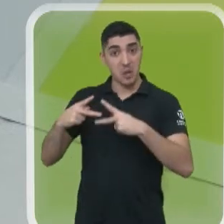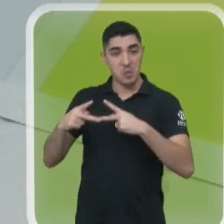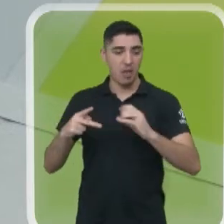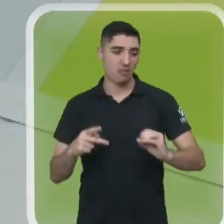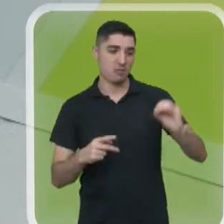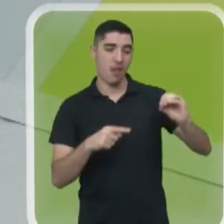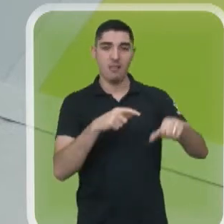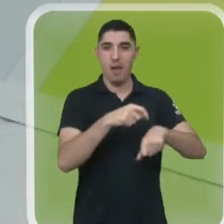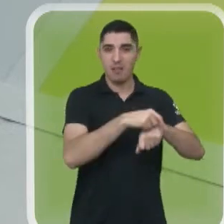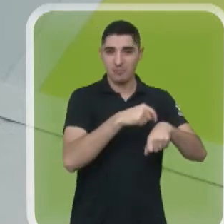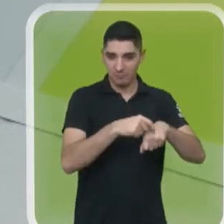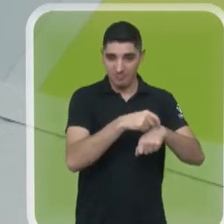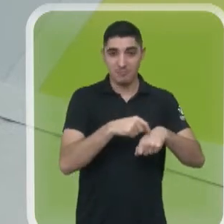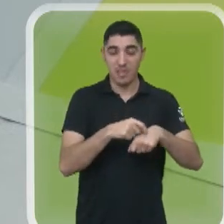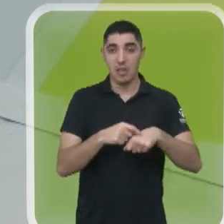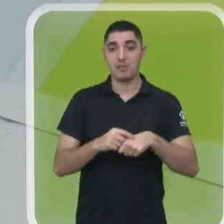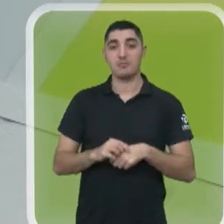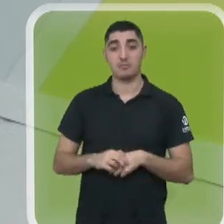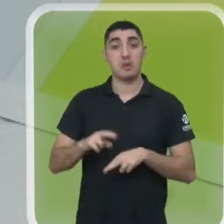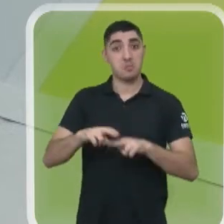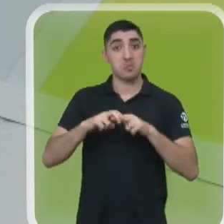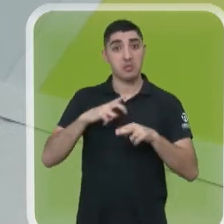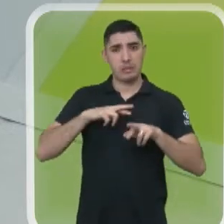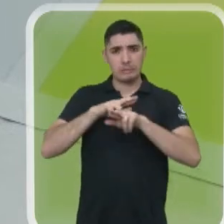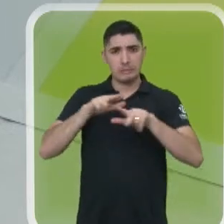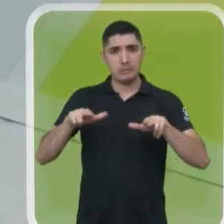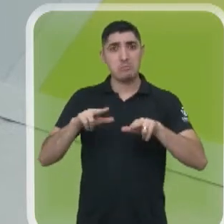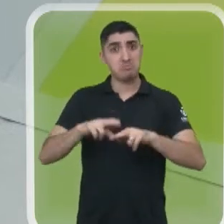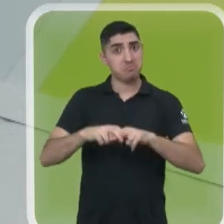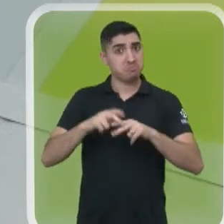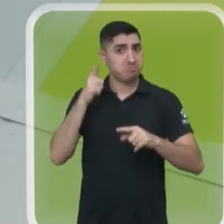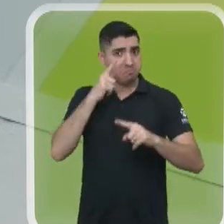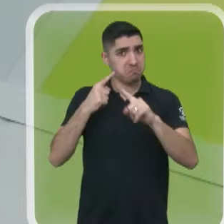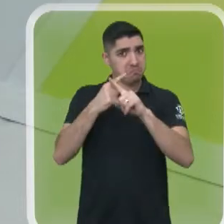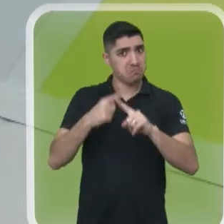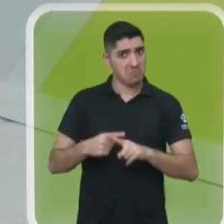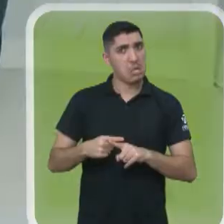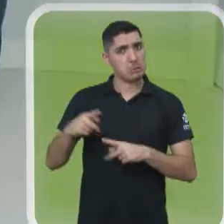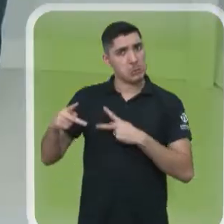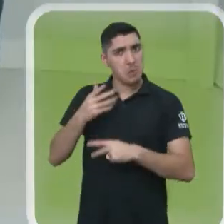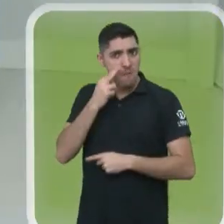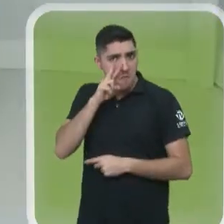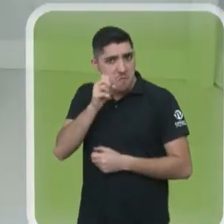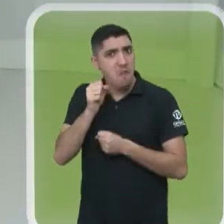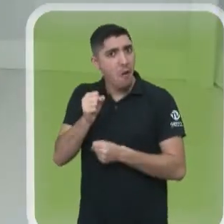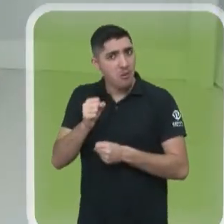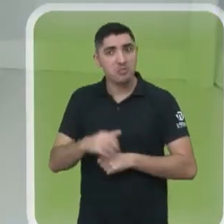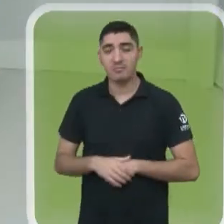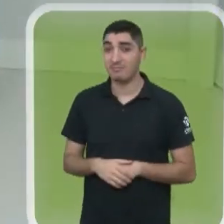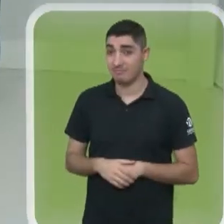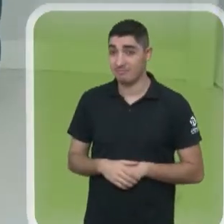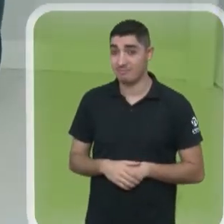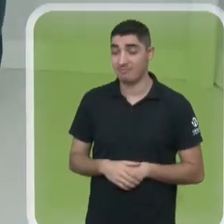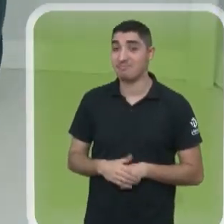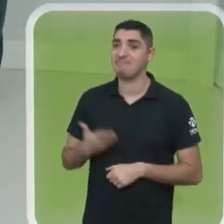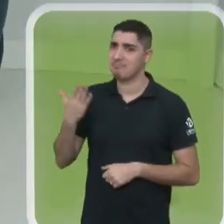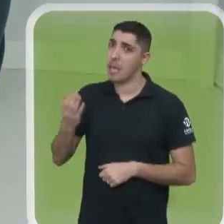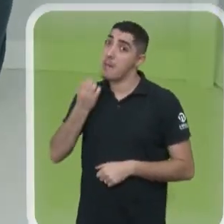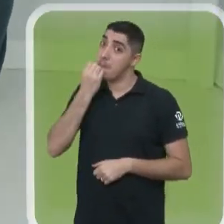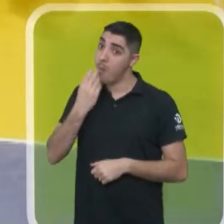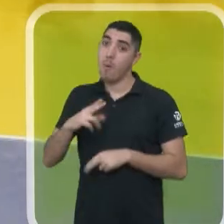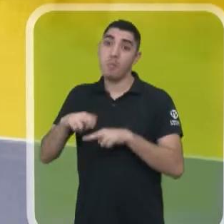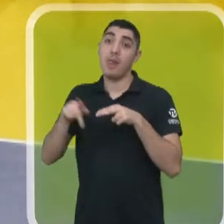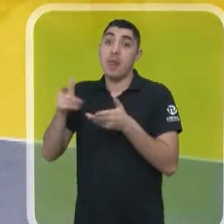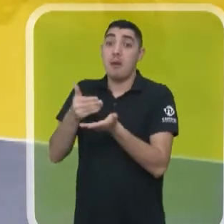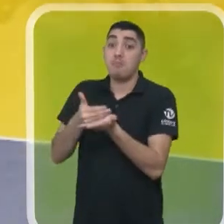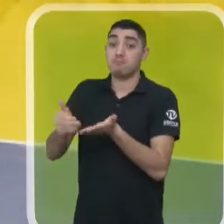parciais de 25 1725 14:25 15 foi um verdadeiro passeio o meu caro Bruno Castilho é bom para estreia né